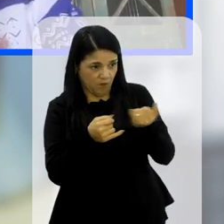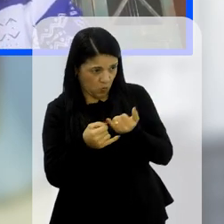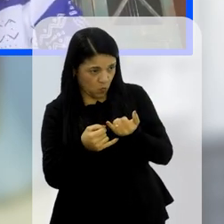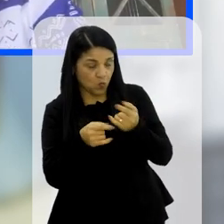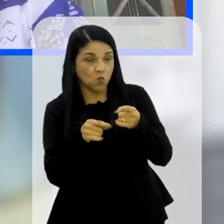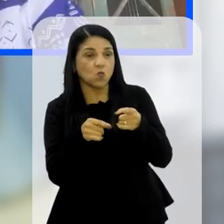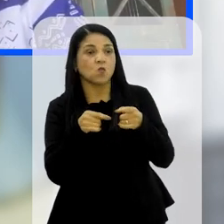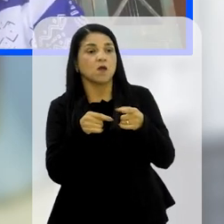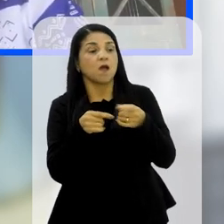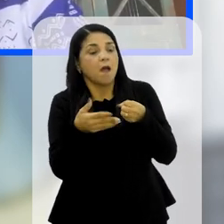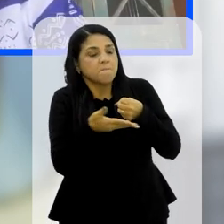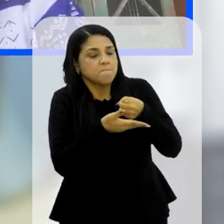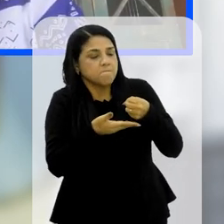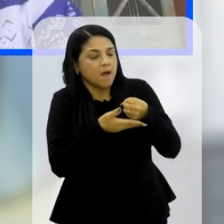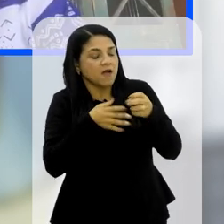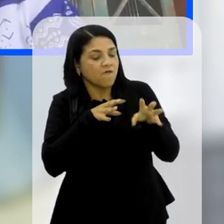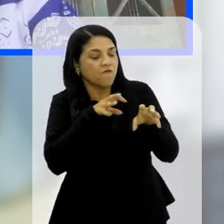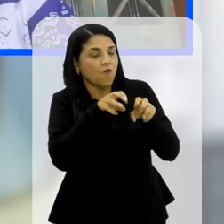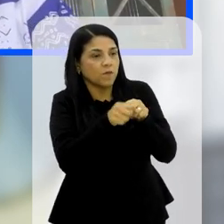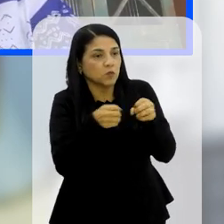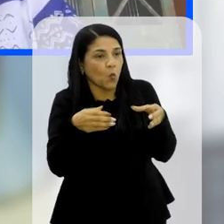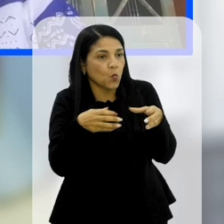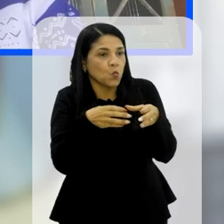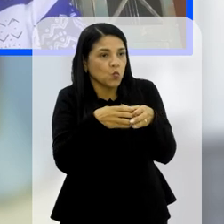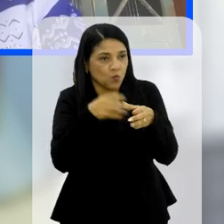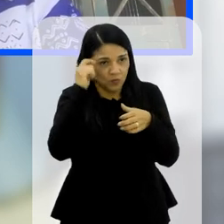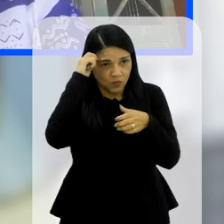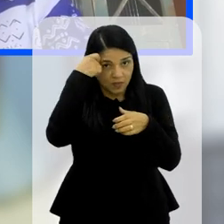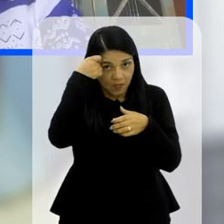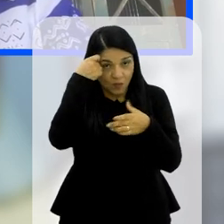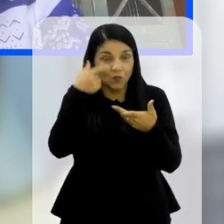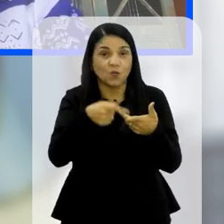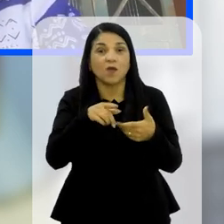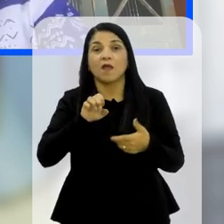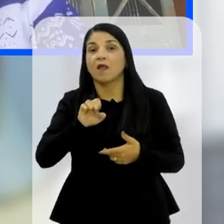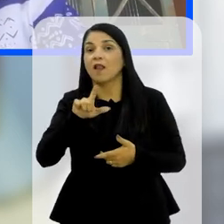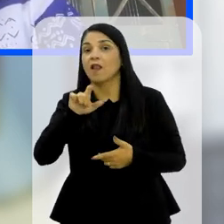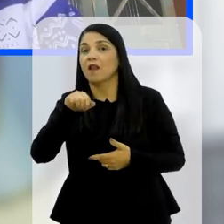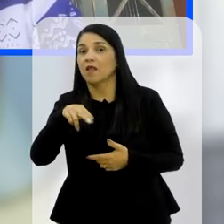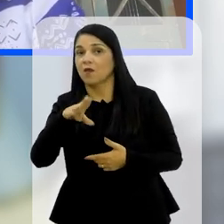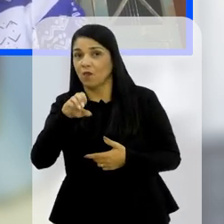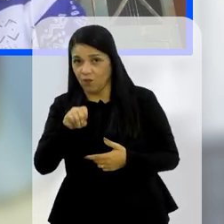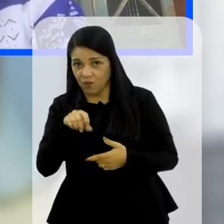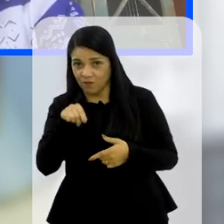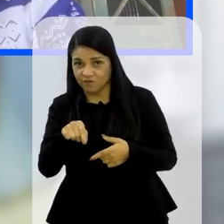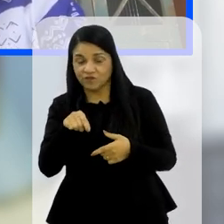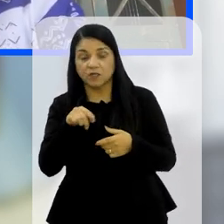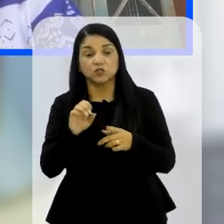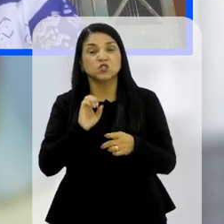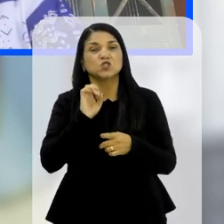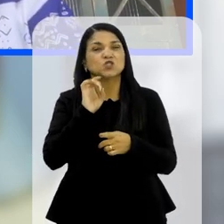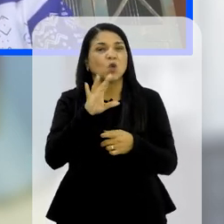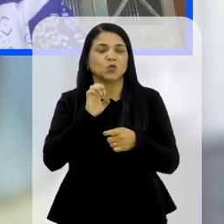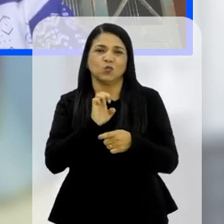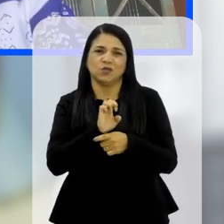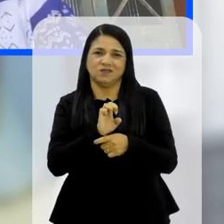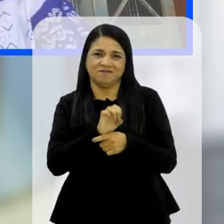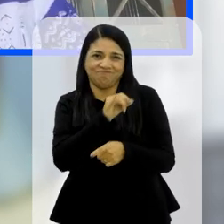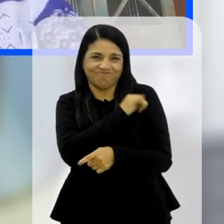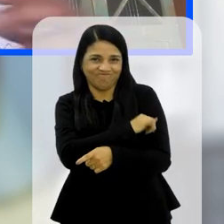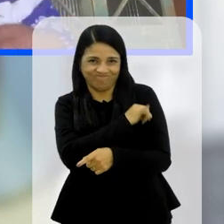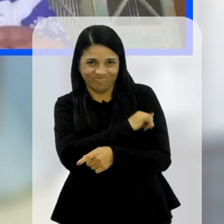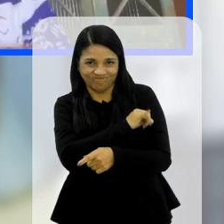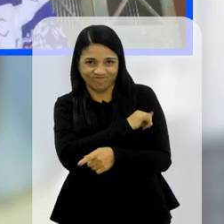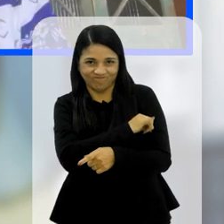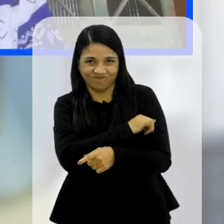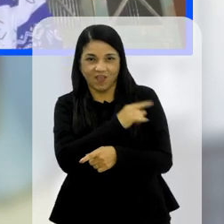uma coisa que está na base da formação do Elenco Negro. O Elenco Negro, ele acontece hoje somente no Rio de Janeiro. Então,